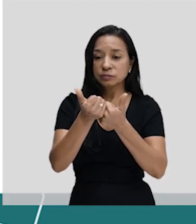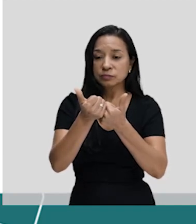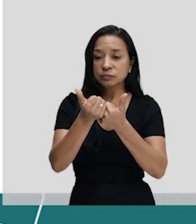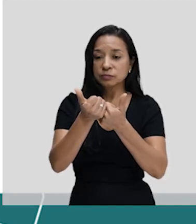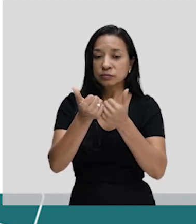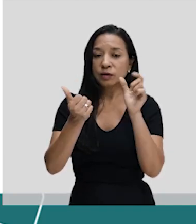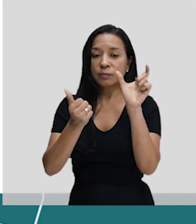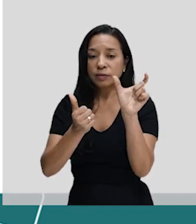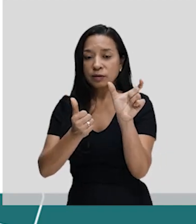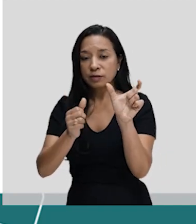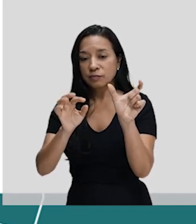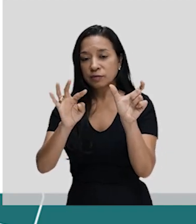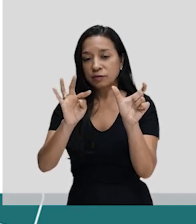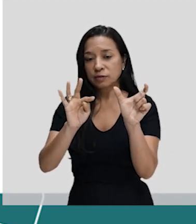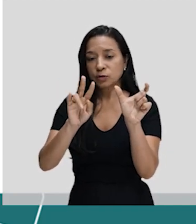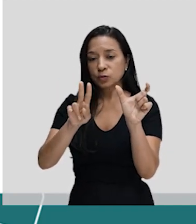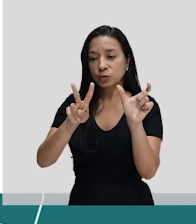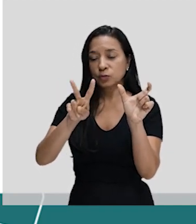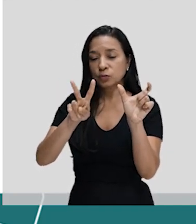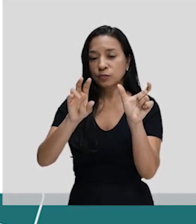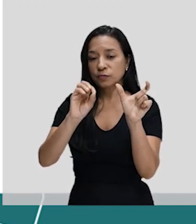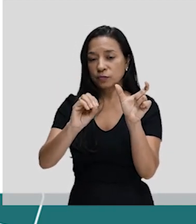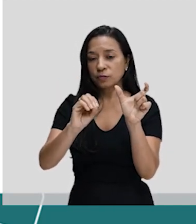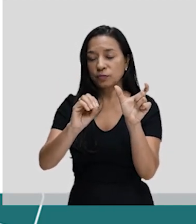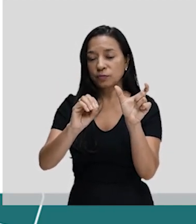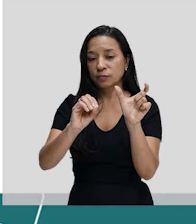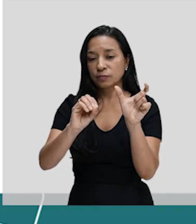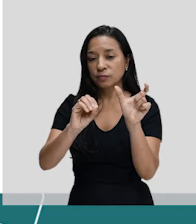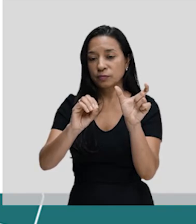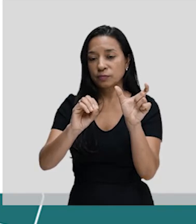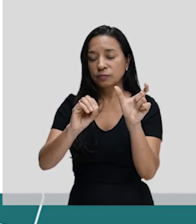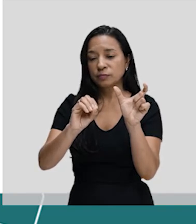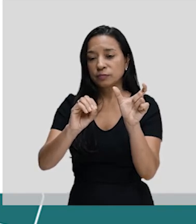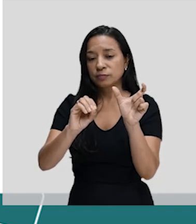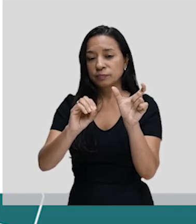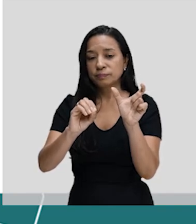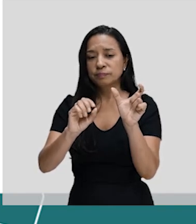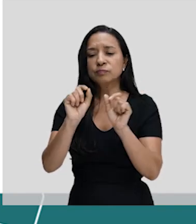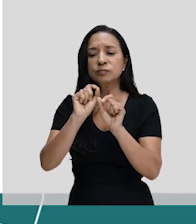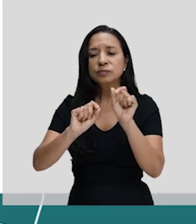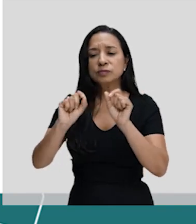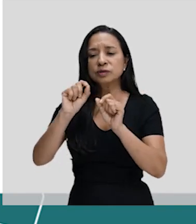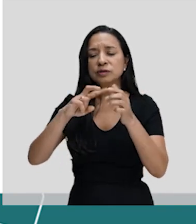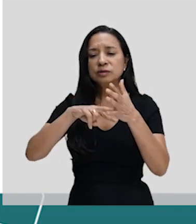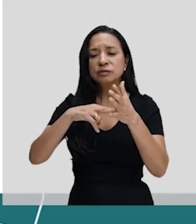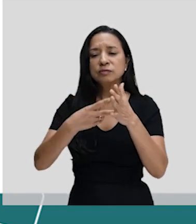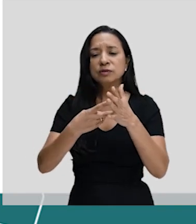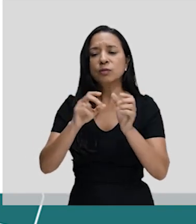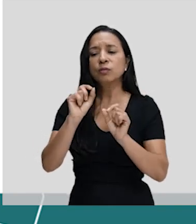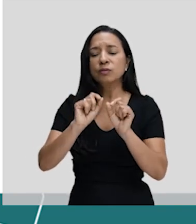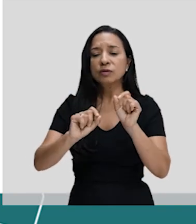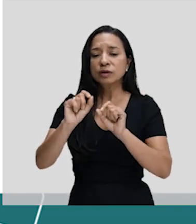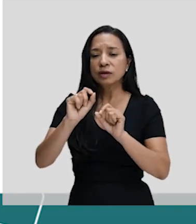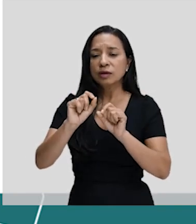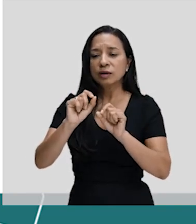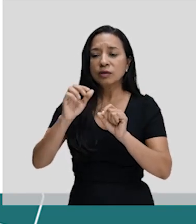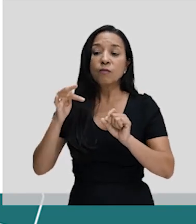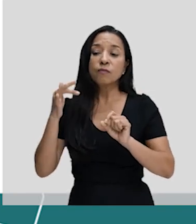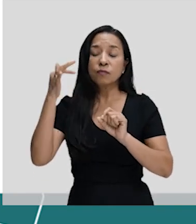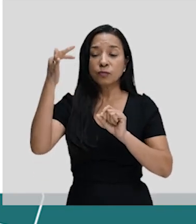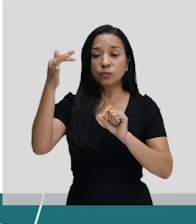a palavra tuvo, tá? Tuvo, tá? Que é em el